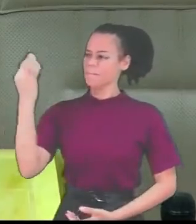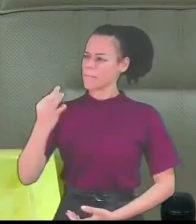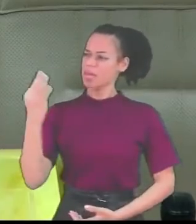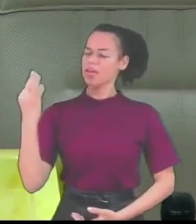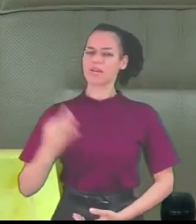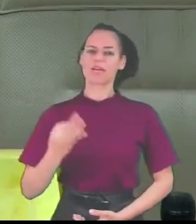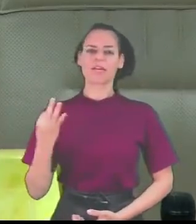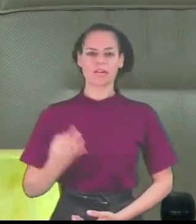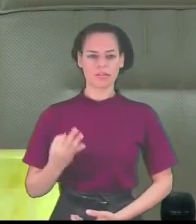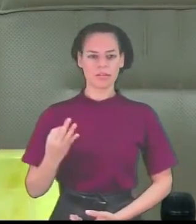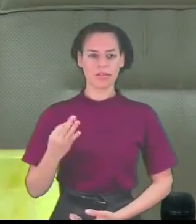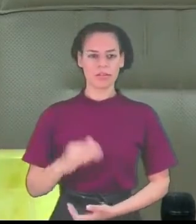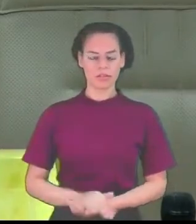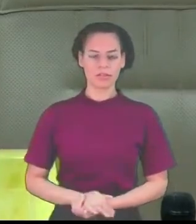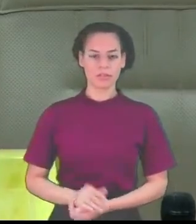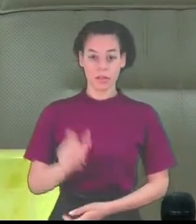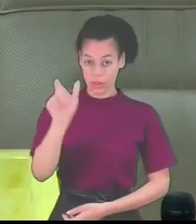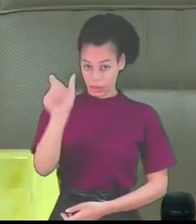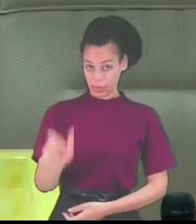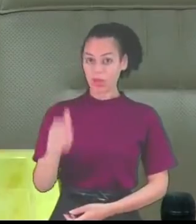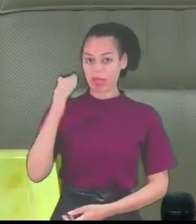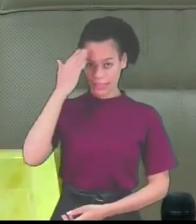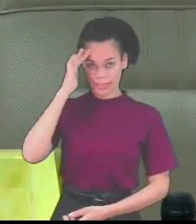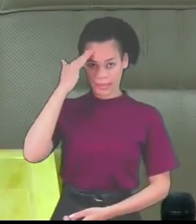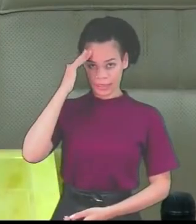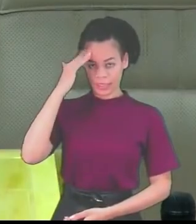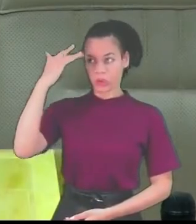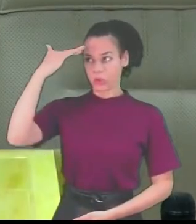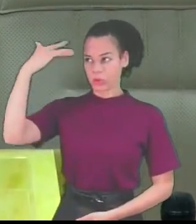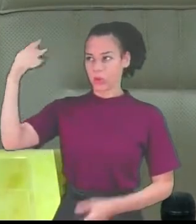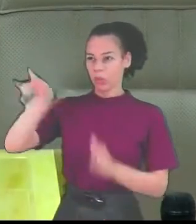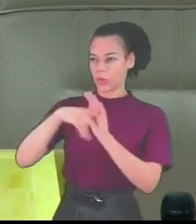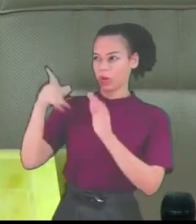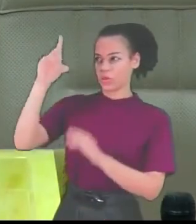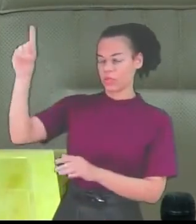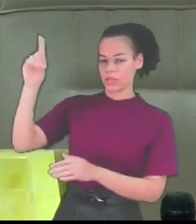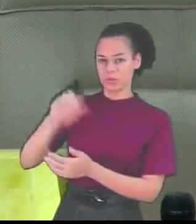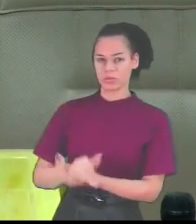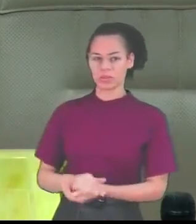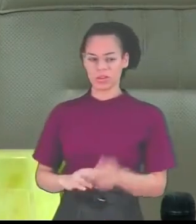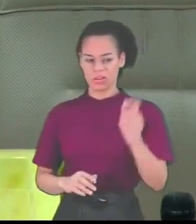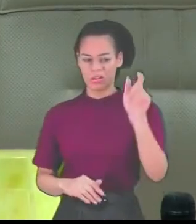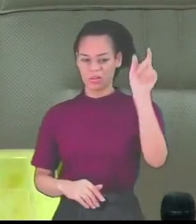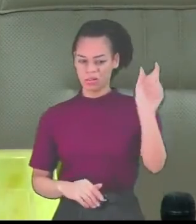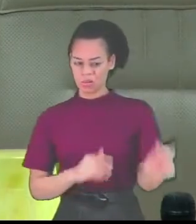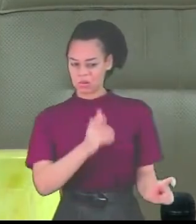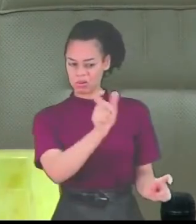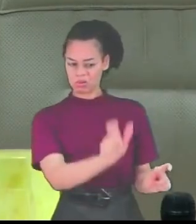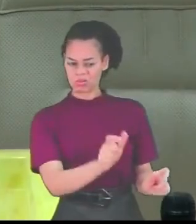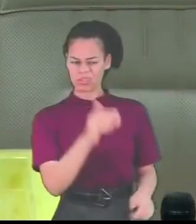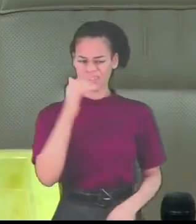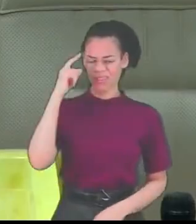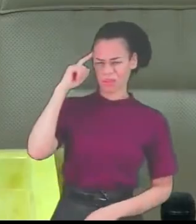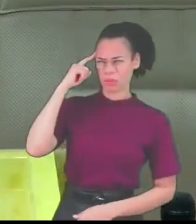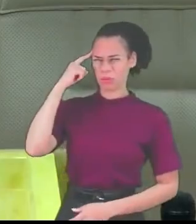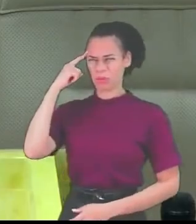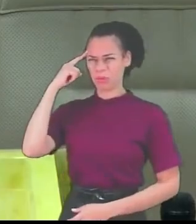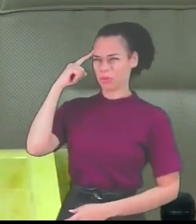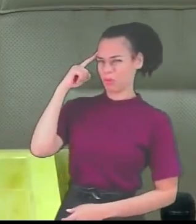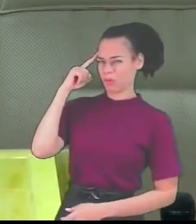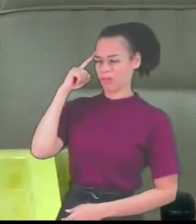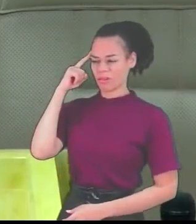é de Deus e outros meios a cabeça tiram